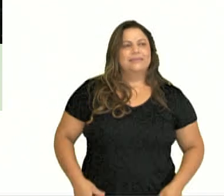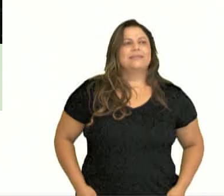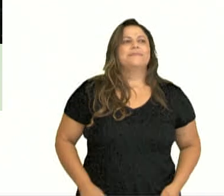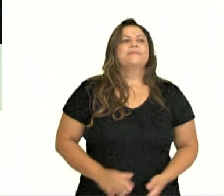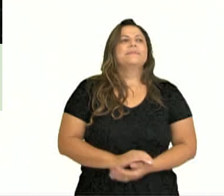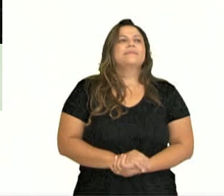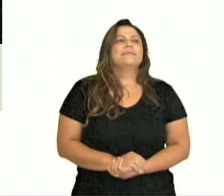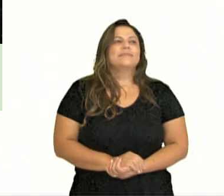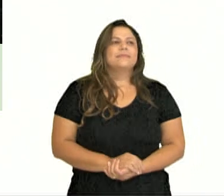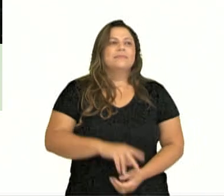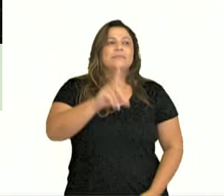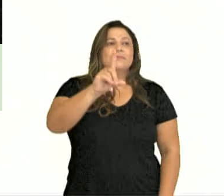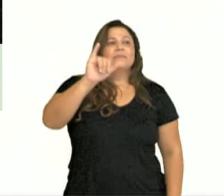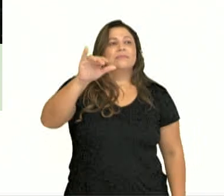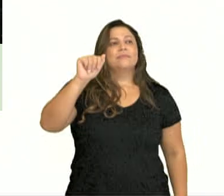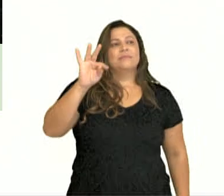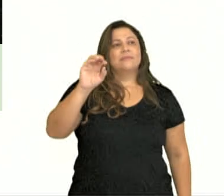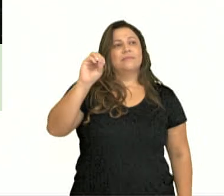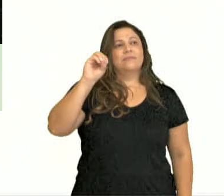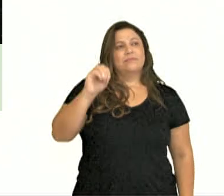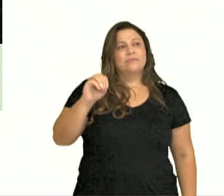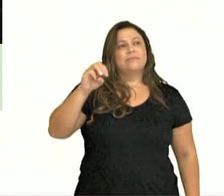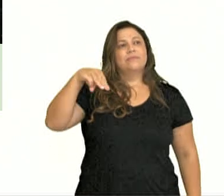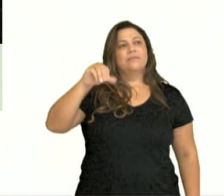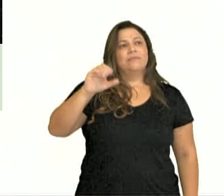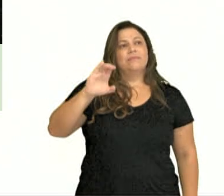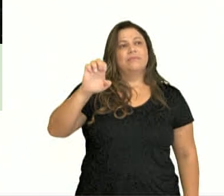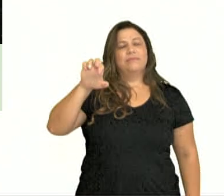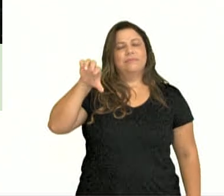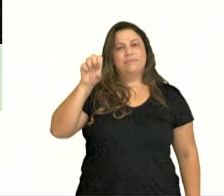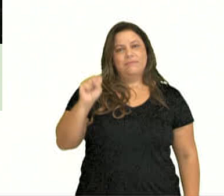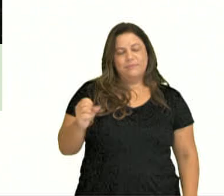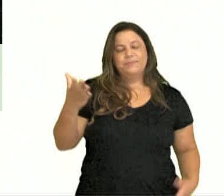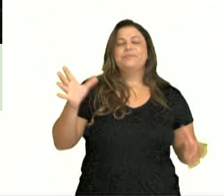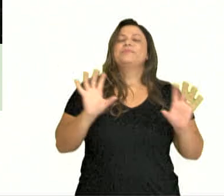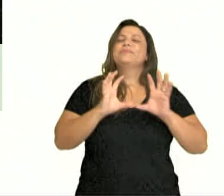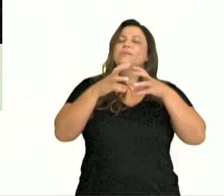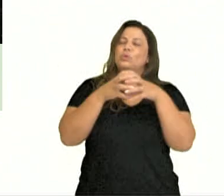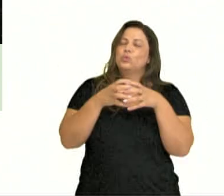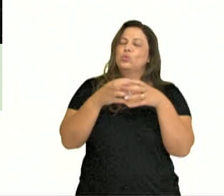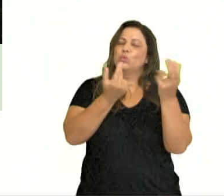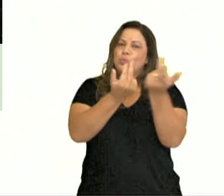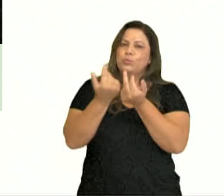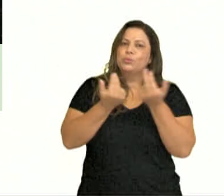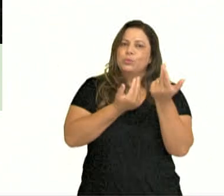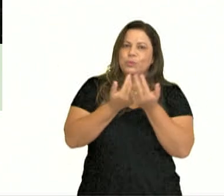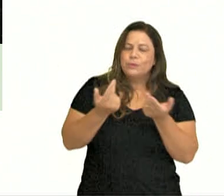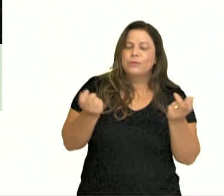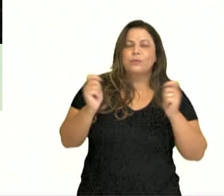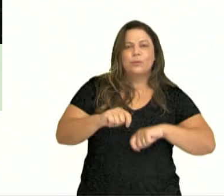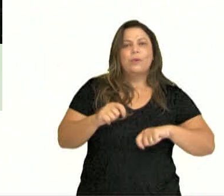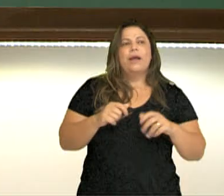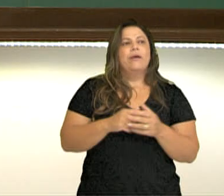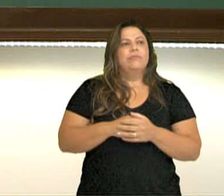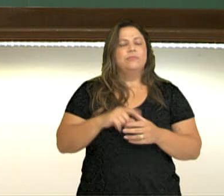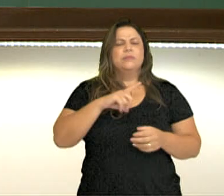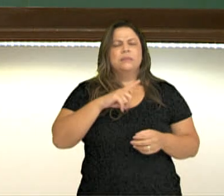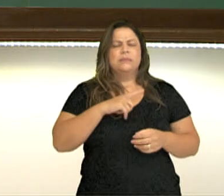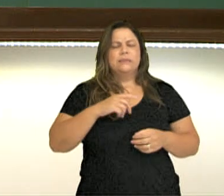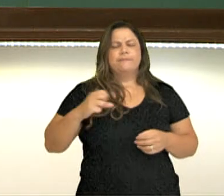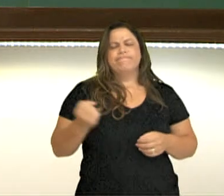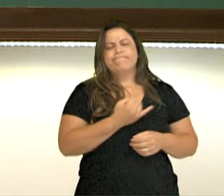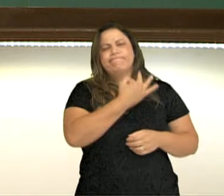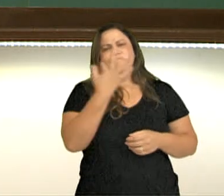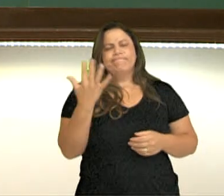As diatomáceas, que elas também fazem parte desse grupo das algas, né, elas correspondem a um número elevado